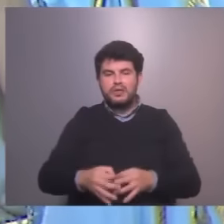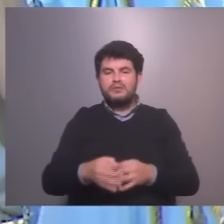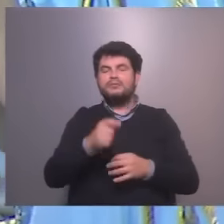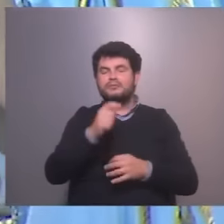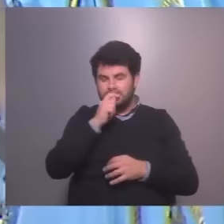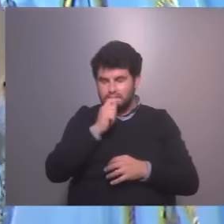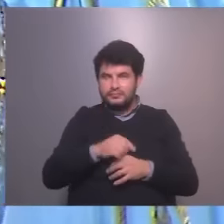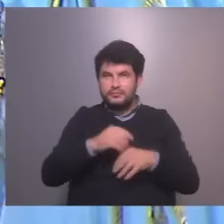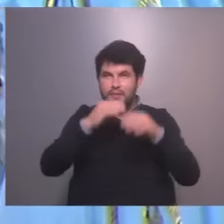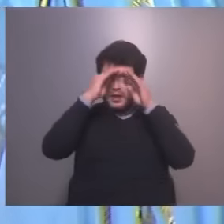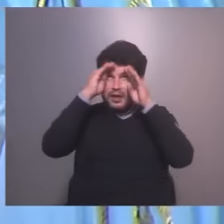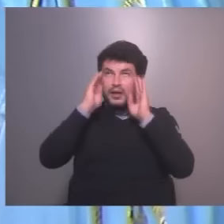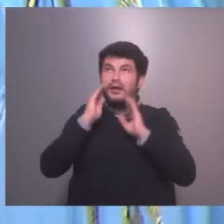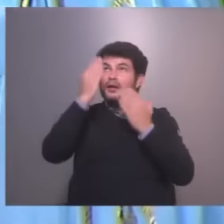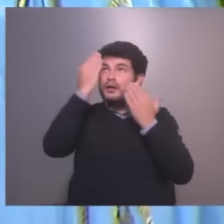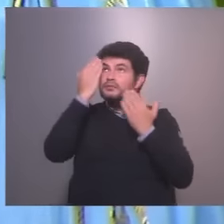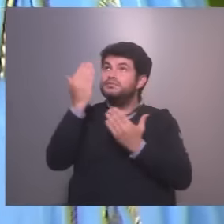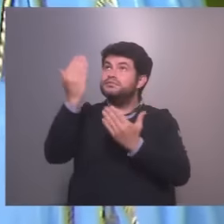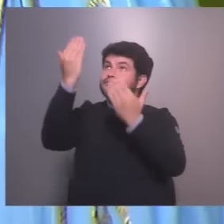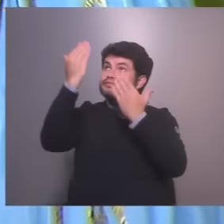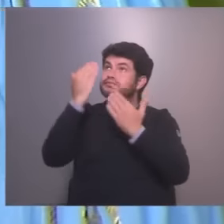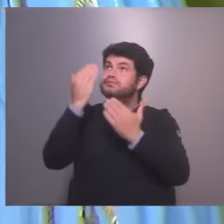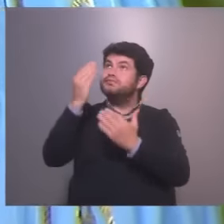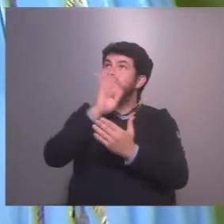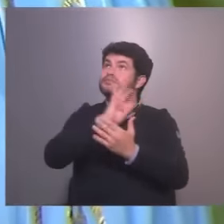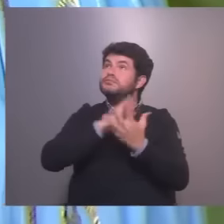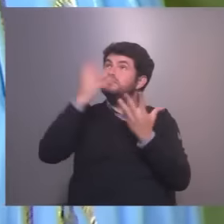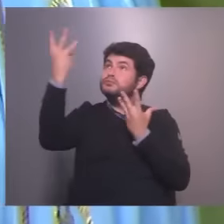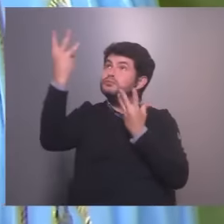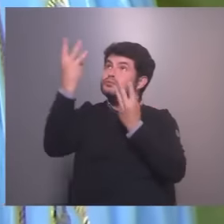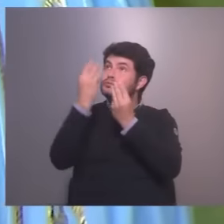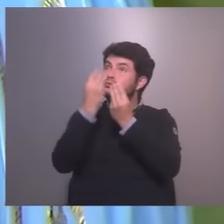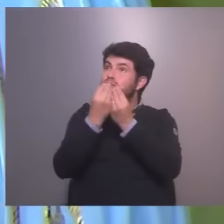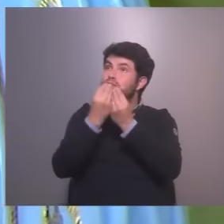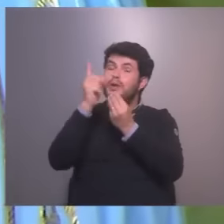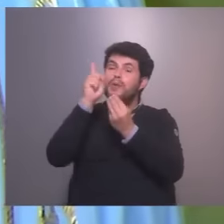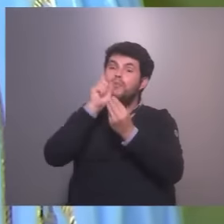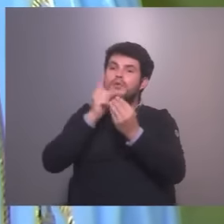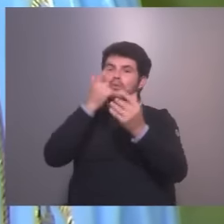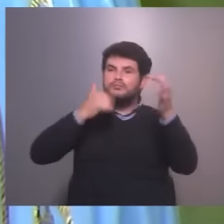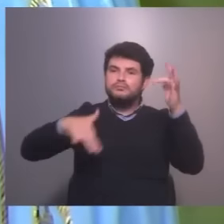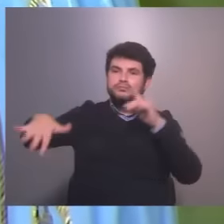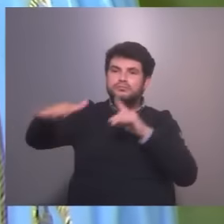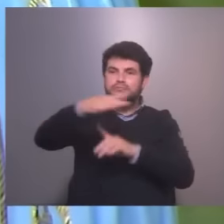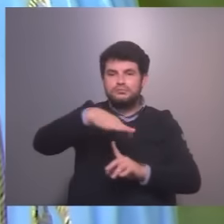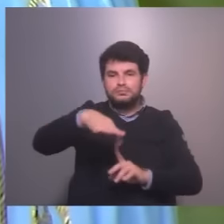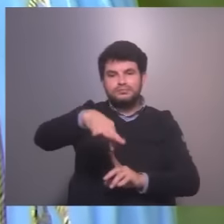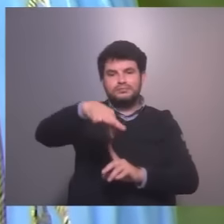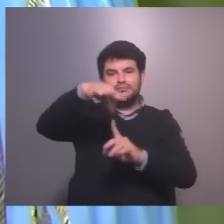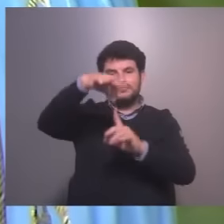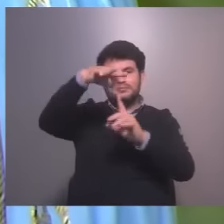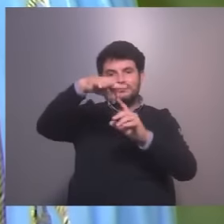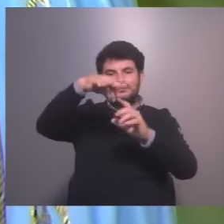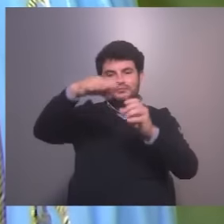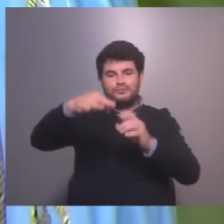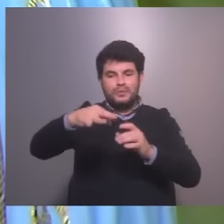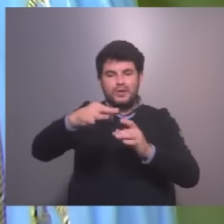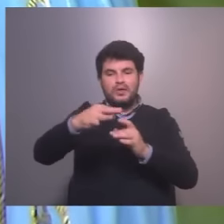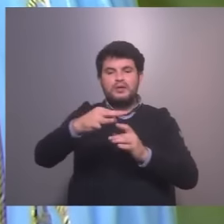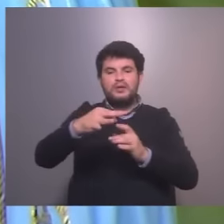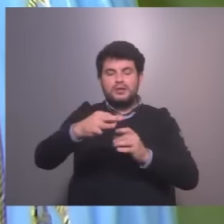Deus, rogai por nós, pecadores, agora e na hora da nossa morte. Amém. Ave Maria, cheia